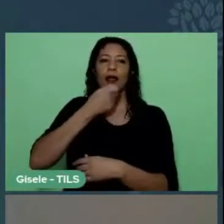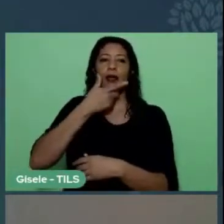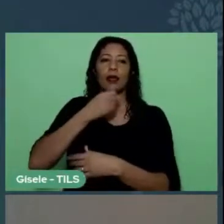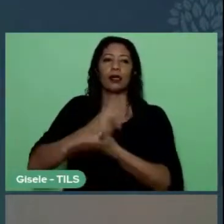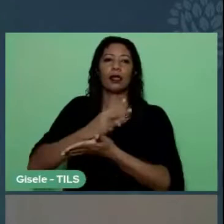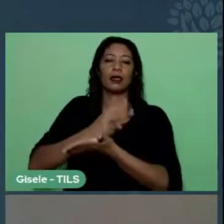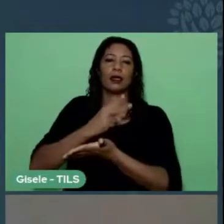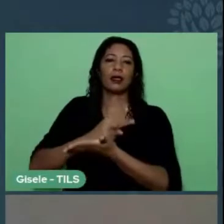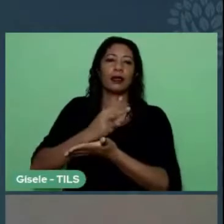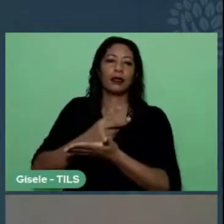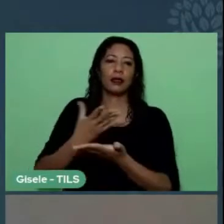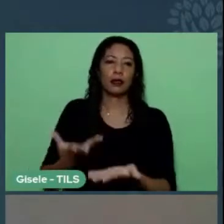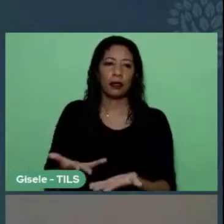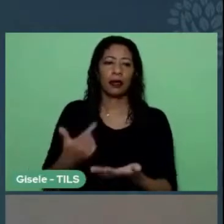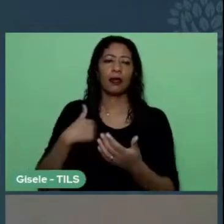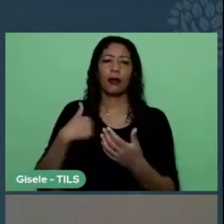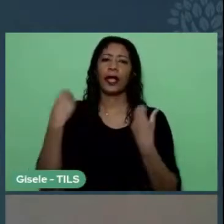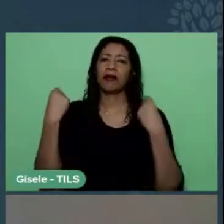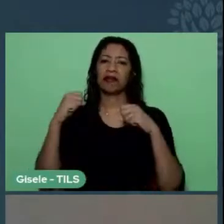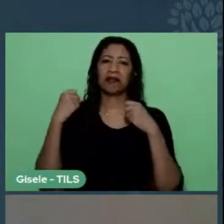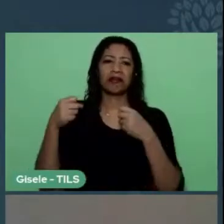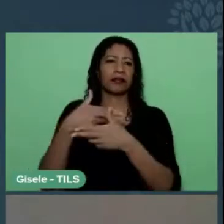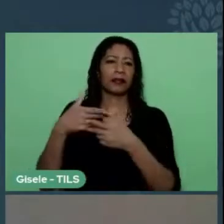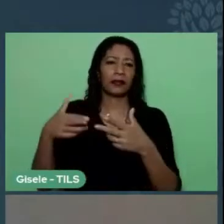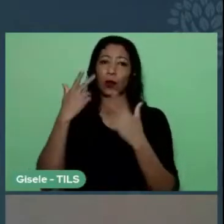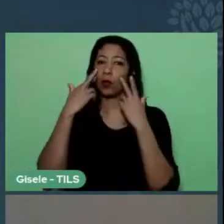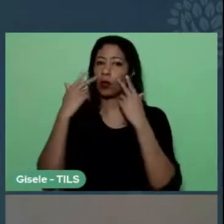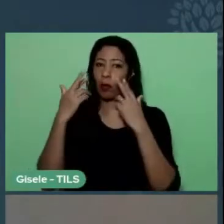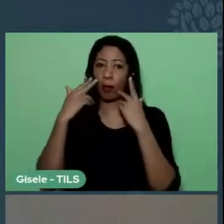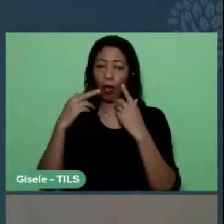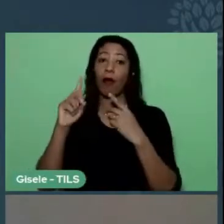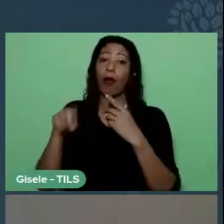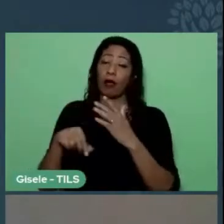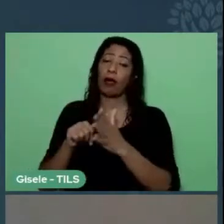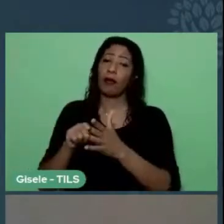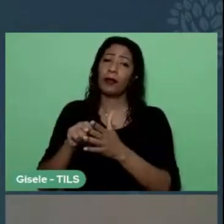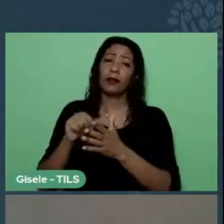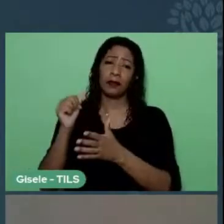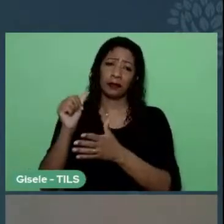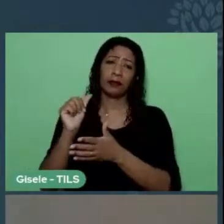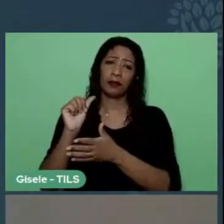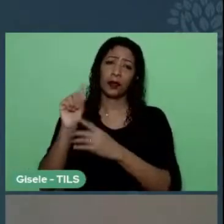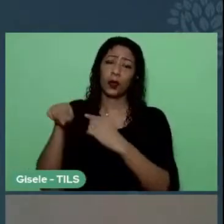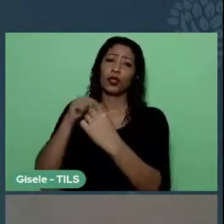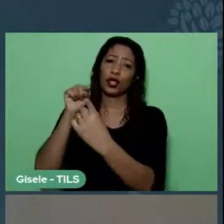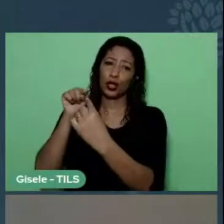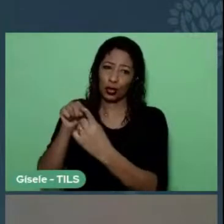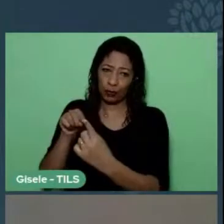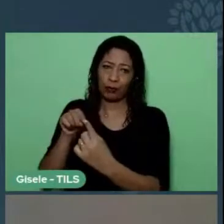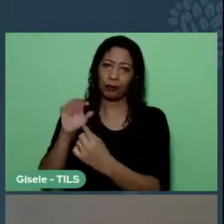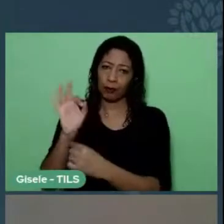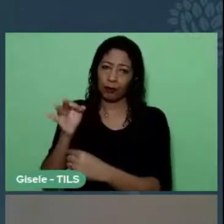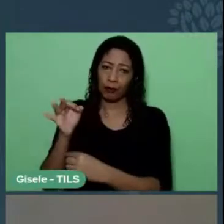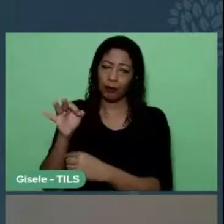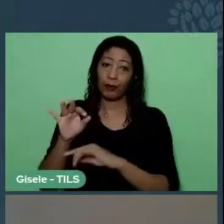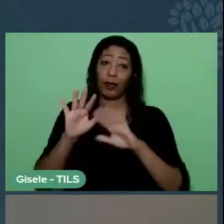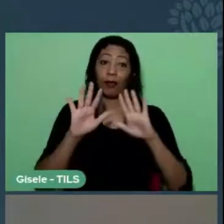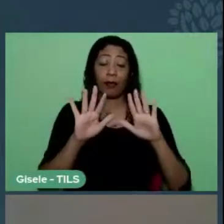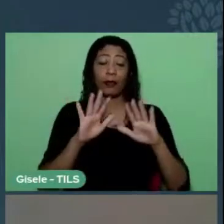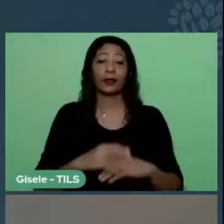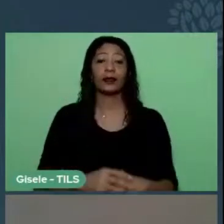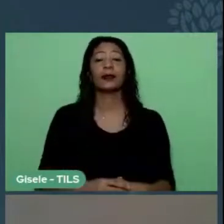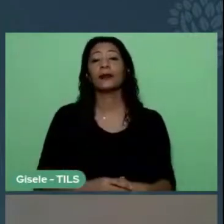boa, não está com limitação de atividades. E isso, obviamente, é o primeiro objetivo que a gente tem que alcançar.